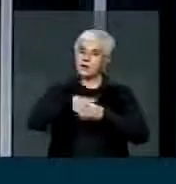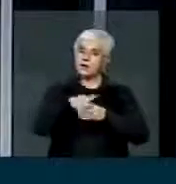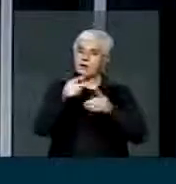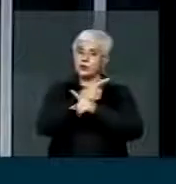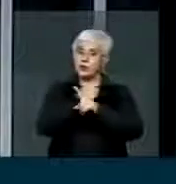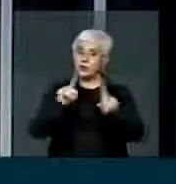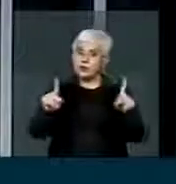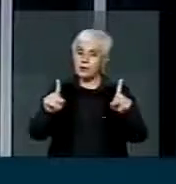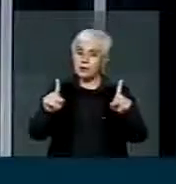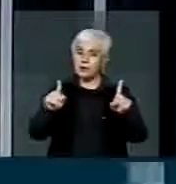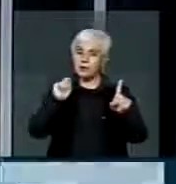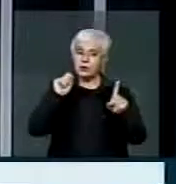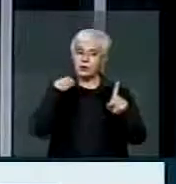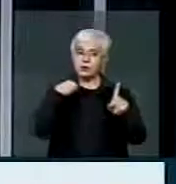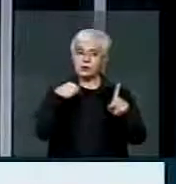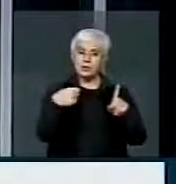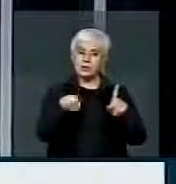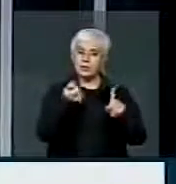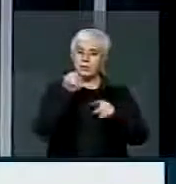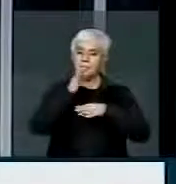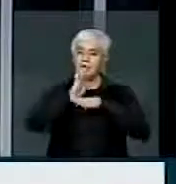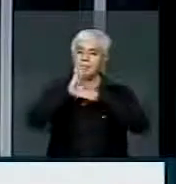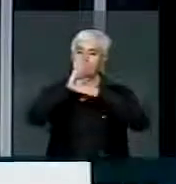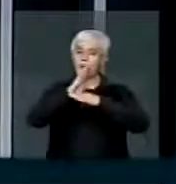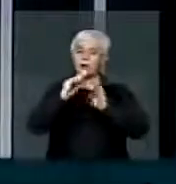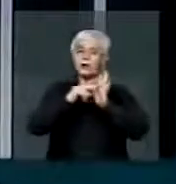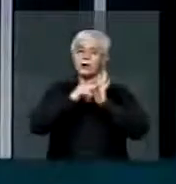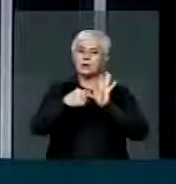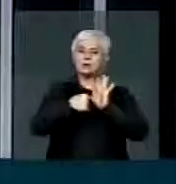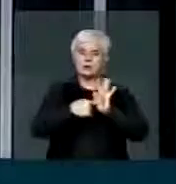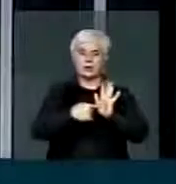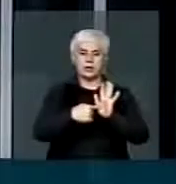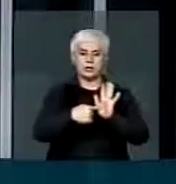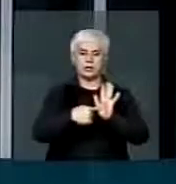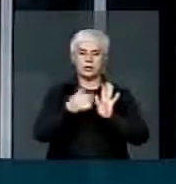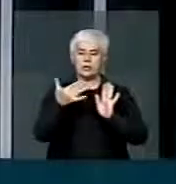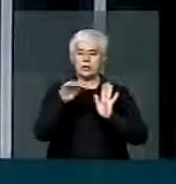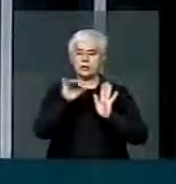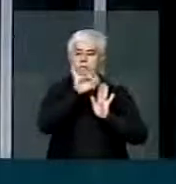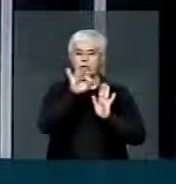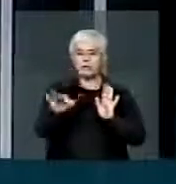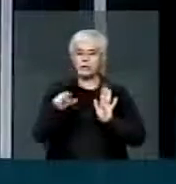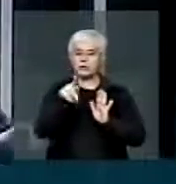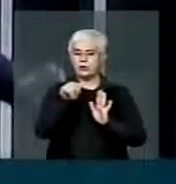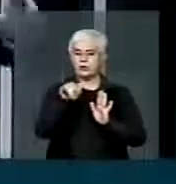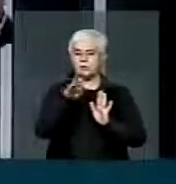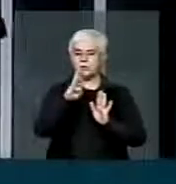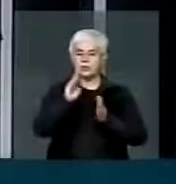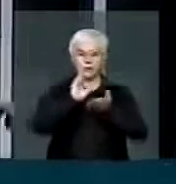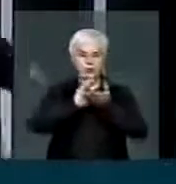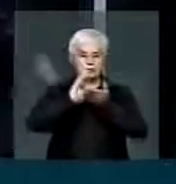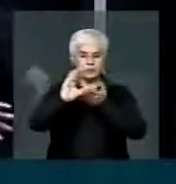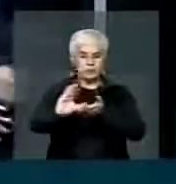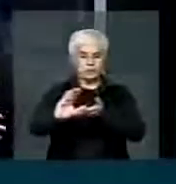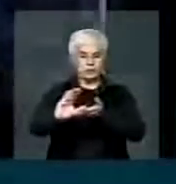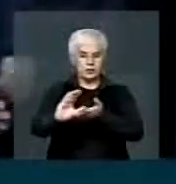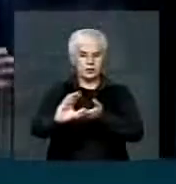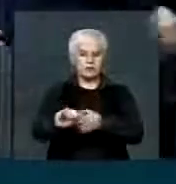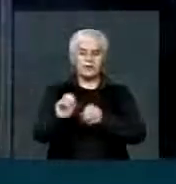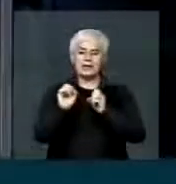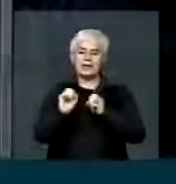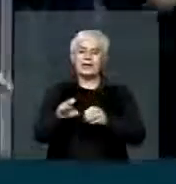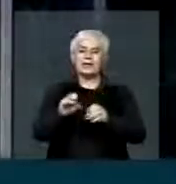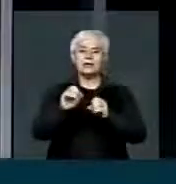não é a posição favorável ao destaque. 10% do PIB para